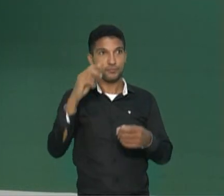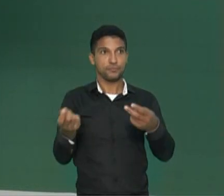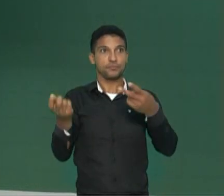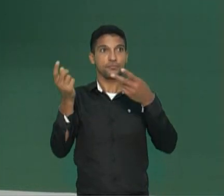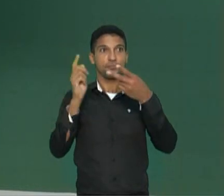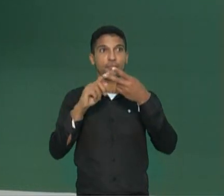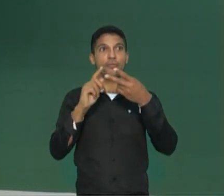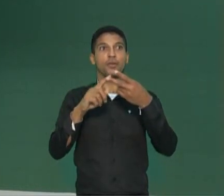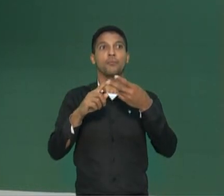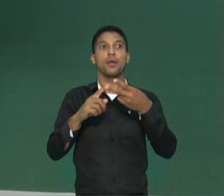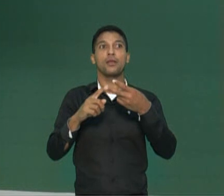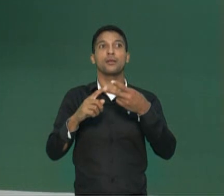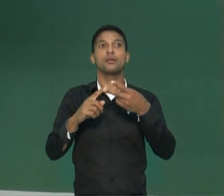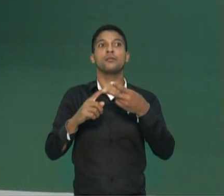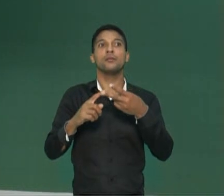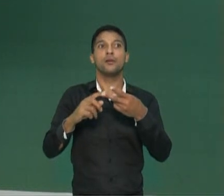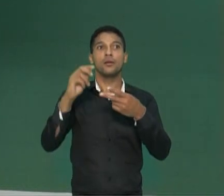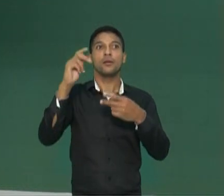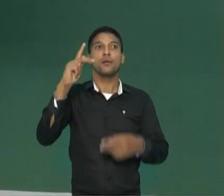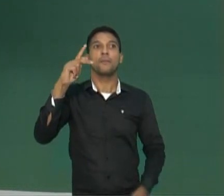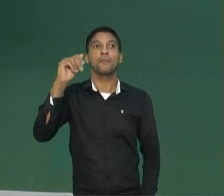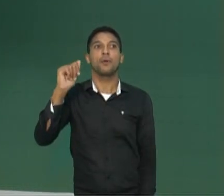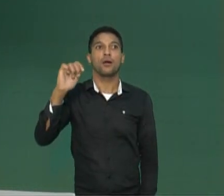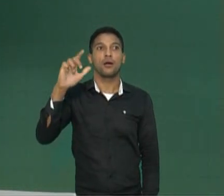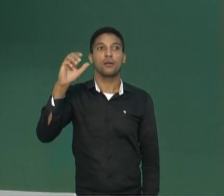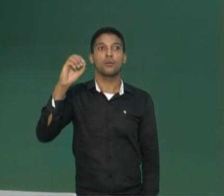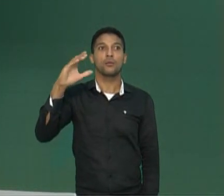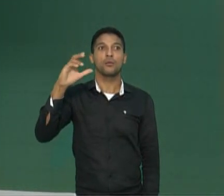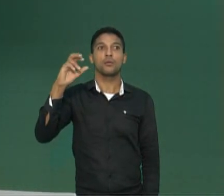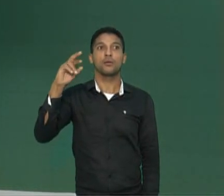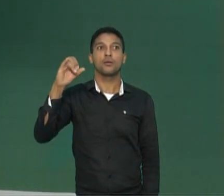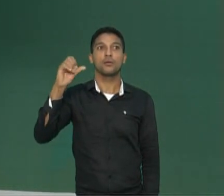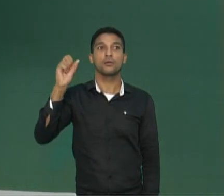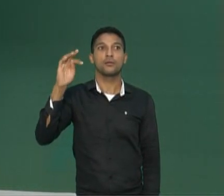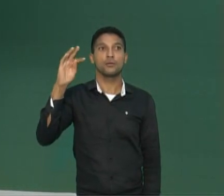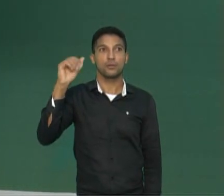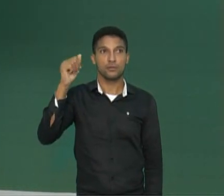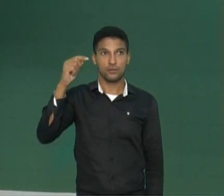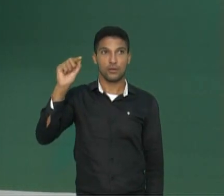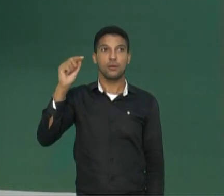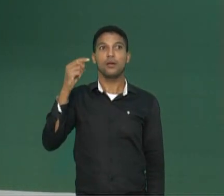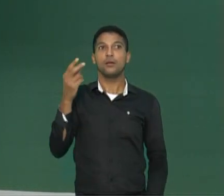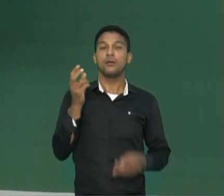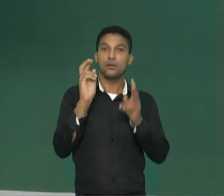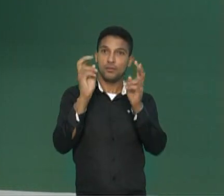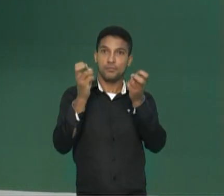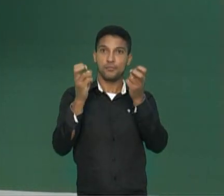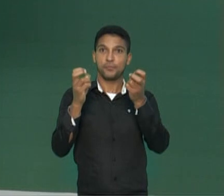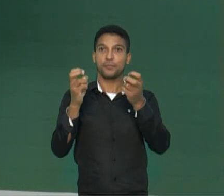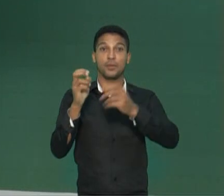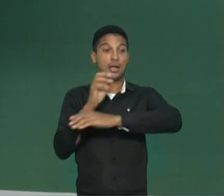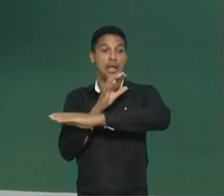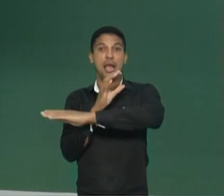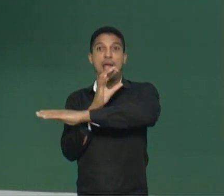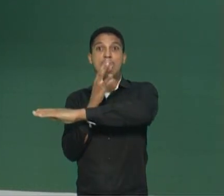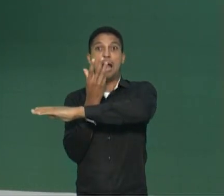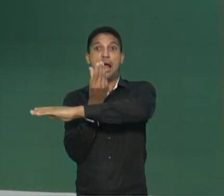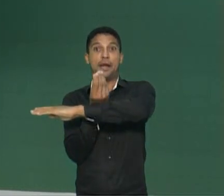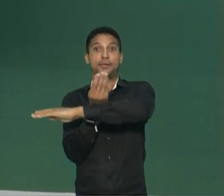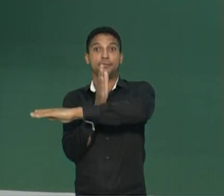A paleocristã, que a gente começa a ter uma inspiração para essas artes medievais, né? Que a gente tem um período